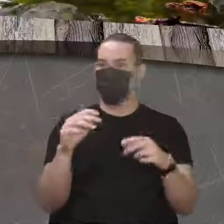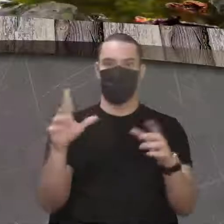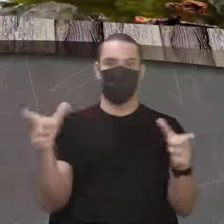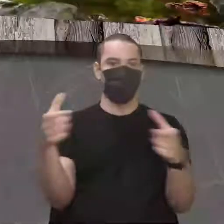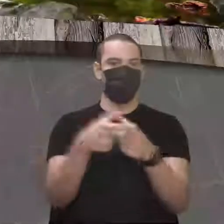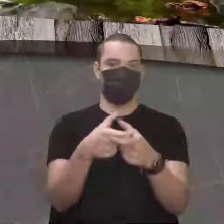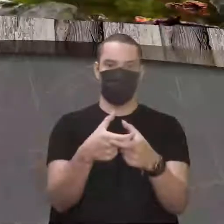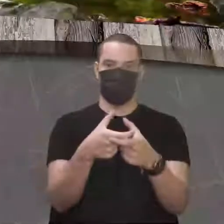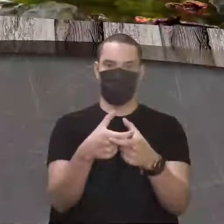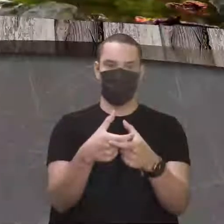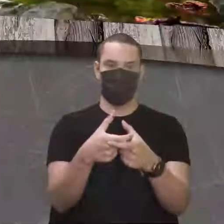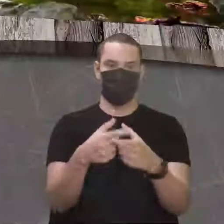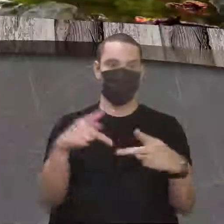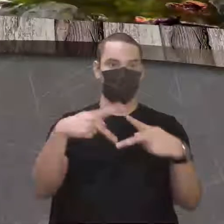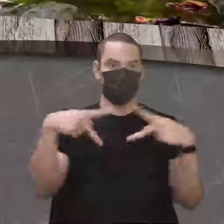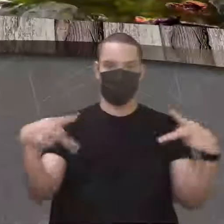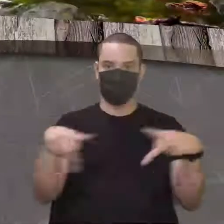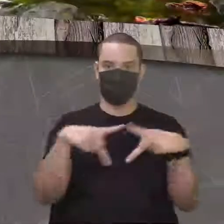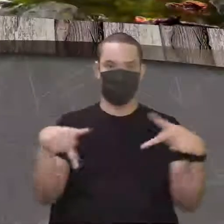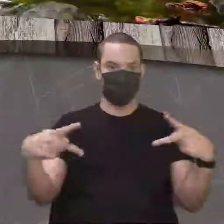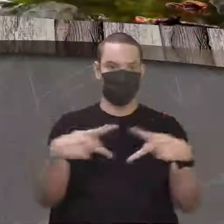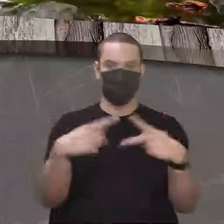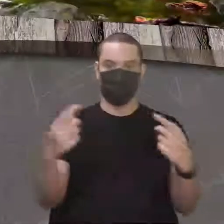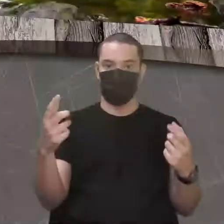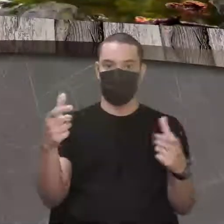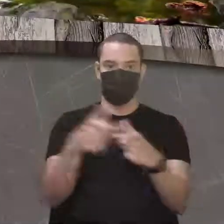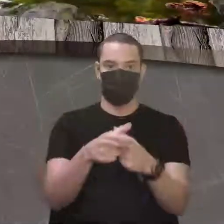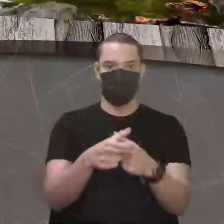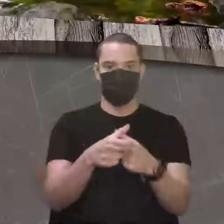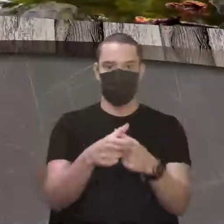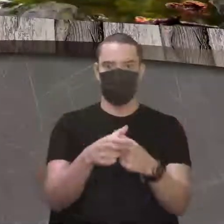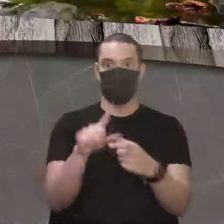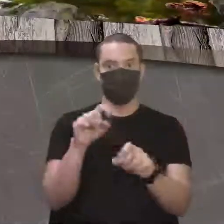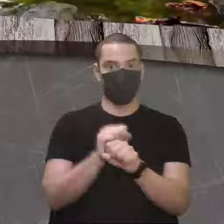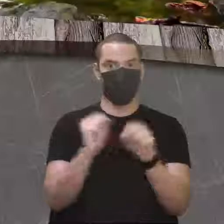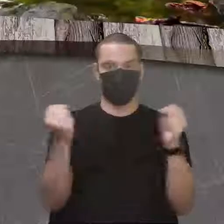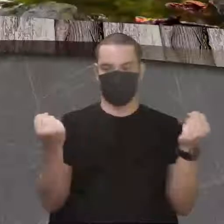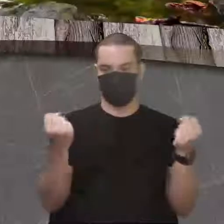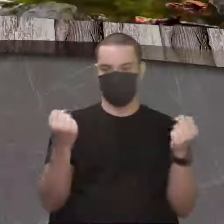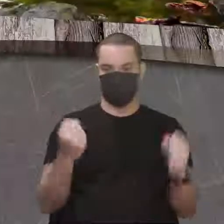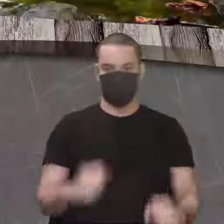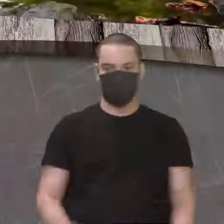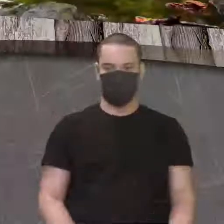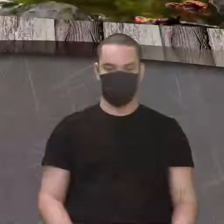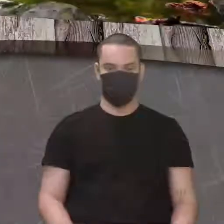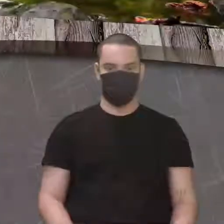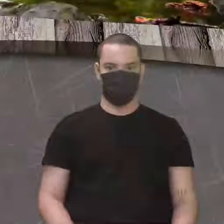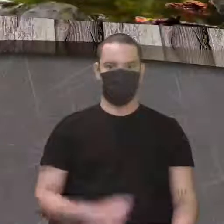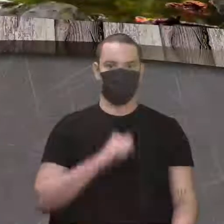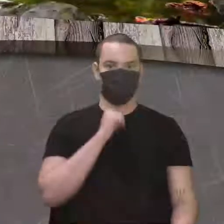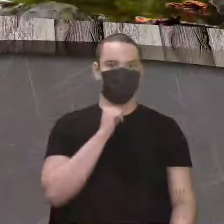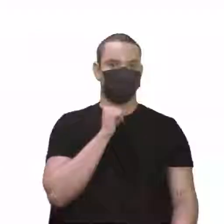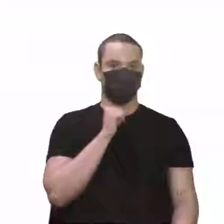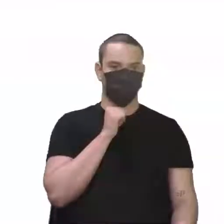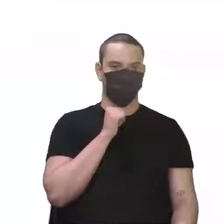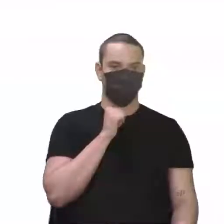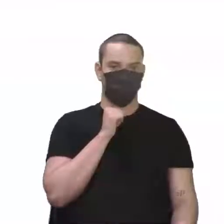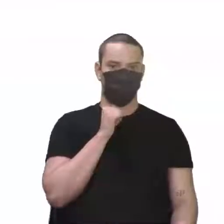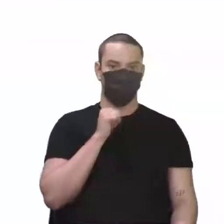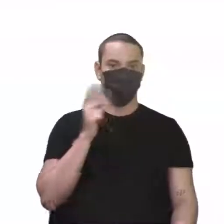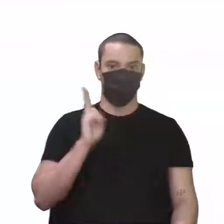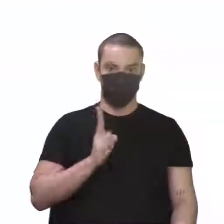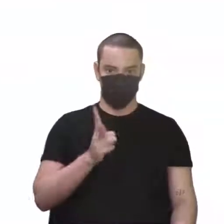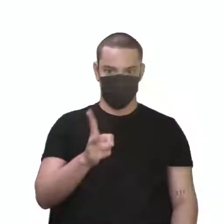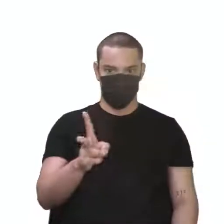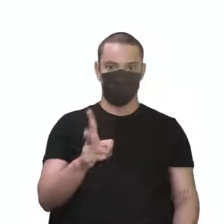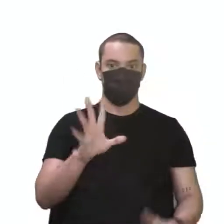Para produzir proteínas de grande tamanho, né? Grandes polímeros ali. Tá bom? Vamos seguindo?